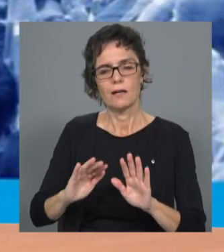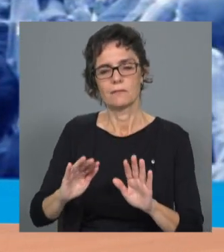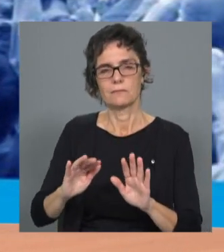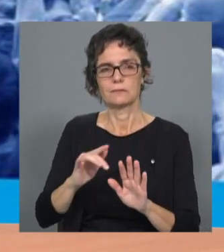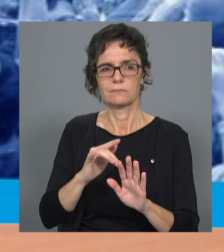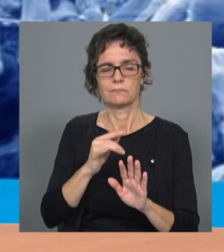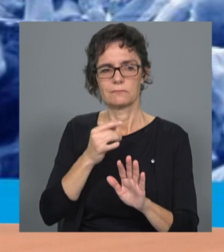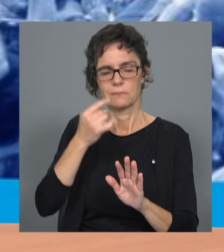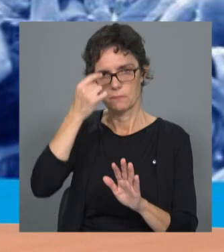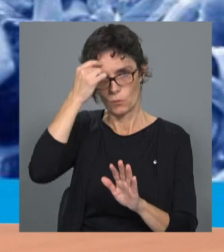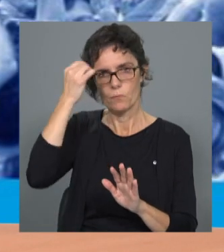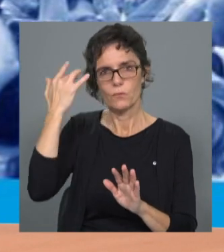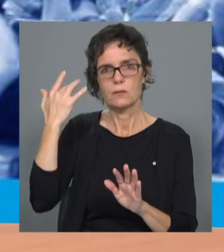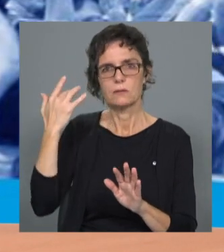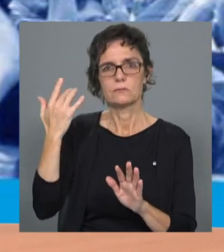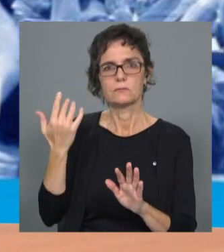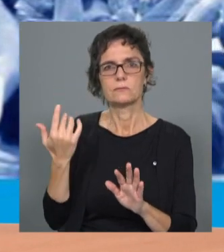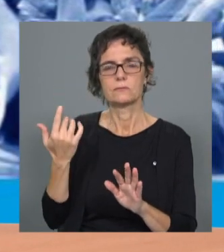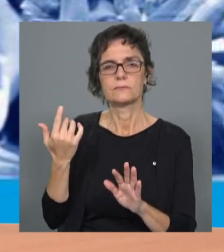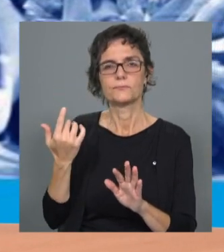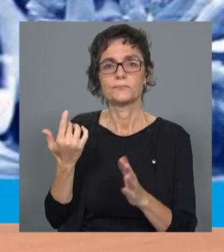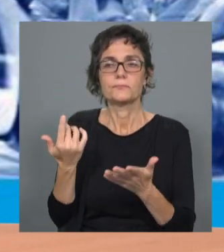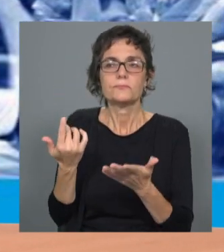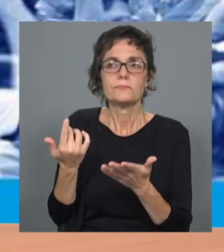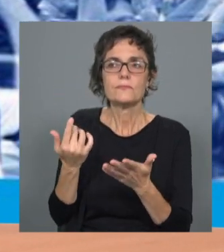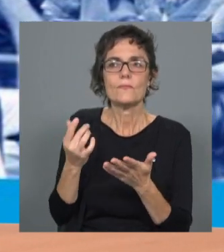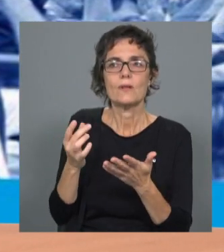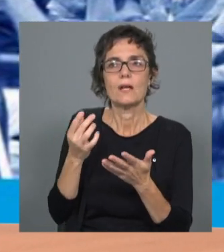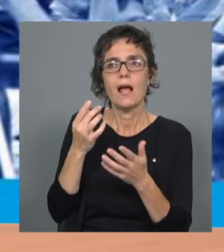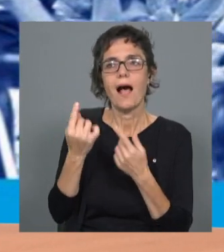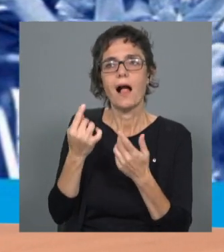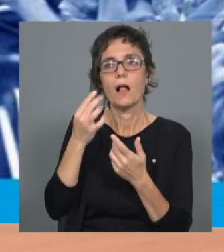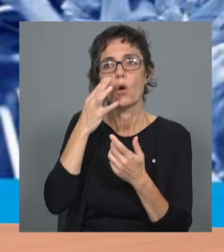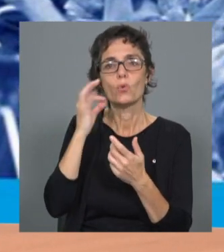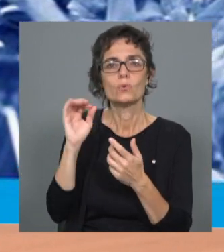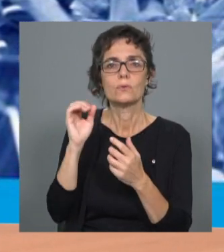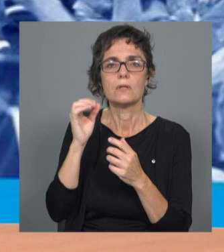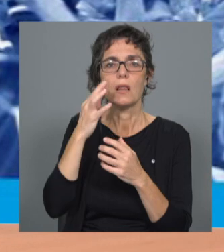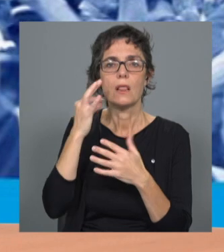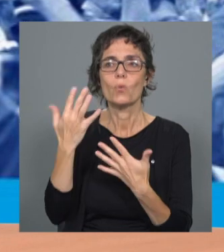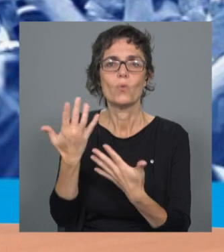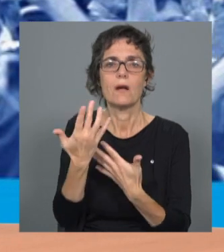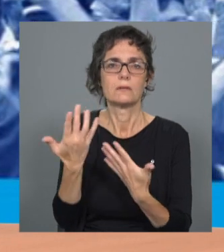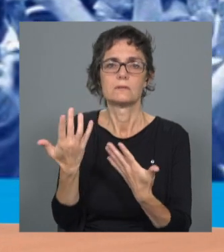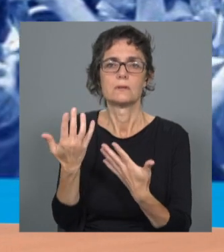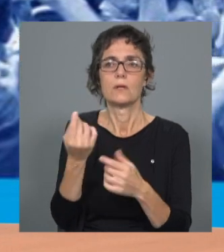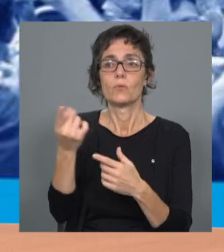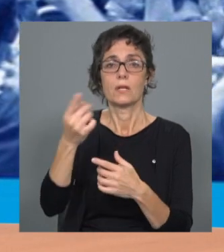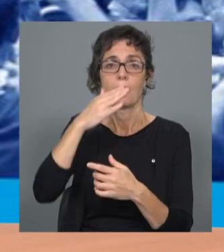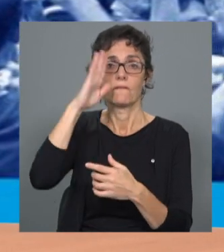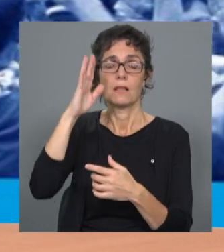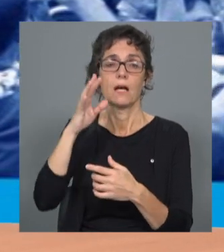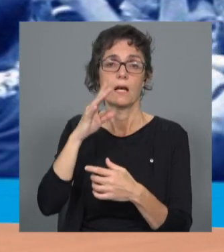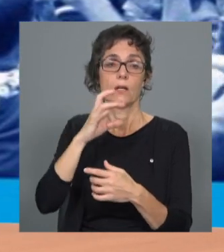avô também era algo que era natural. O avô também já tinha 83 anos, já estava velhinho, etc. É uma coisa que também